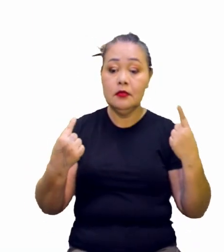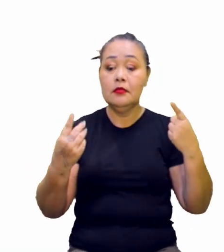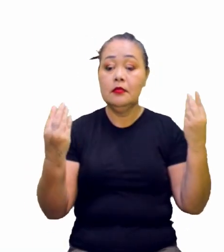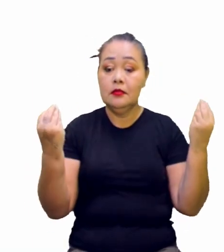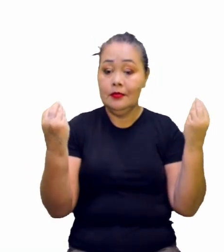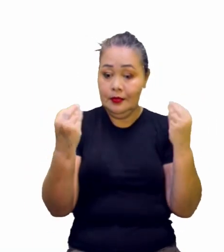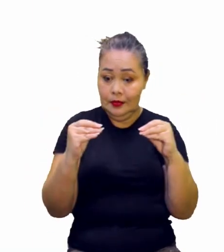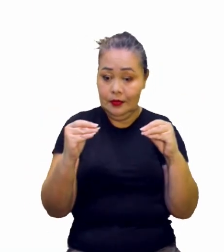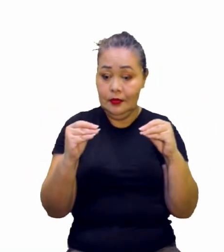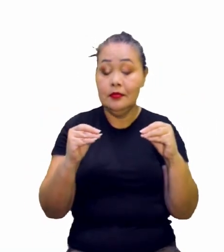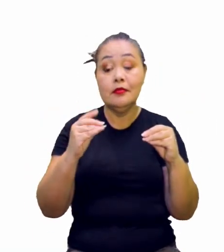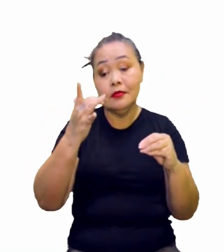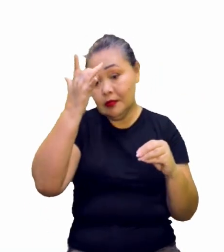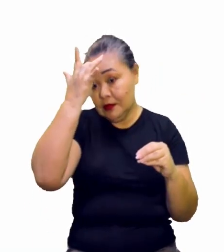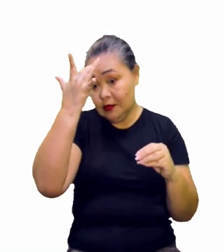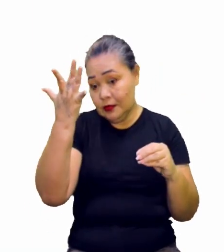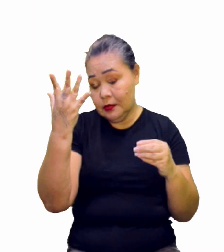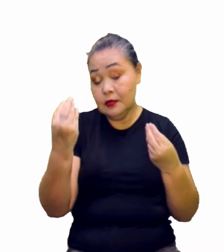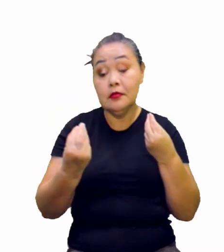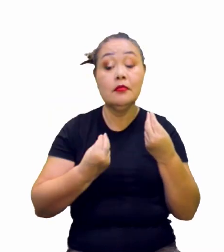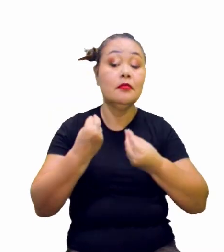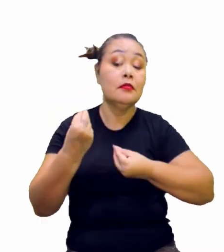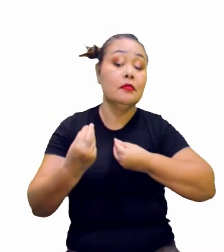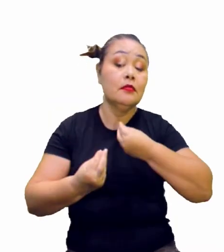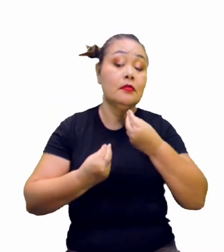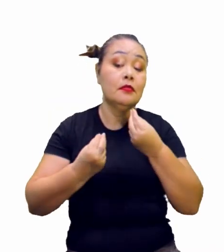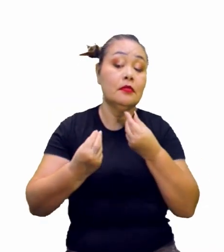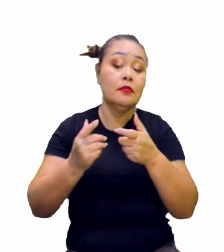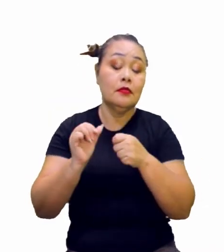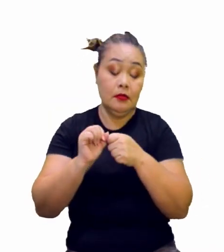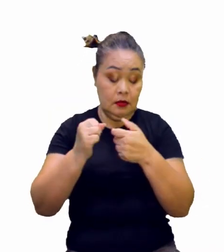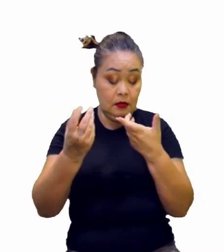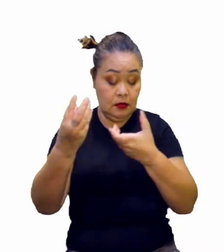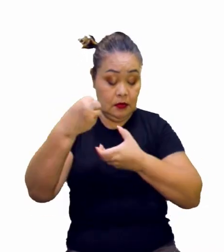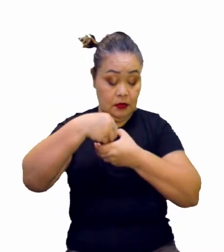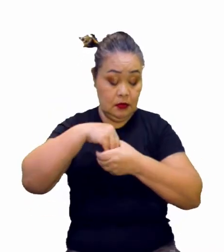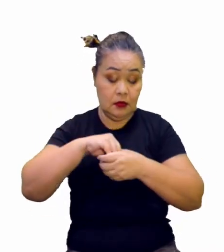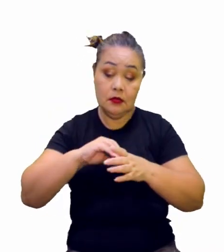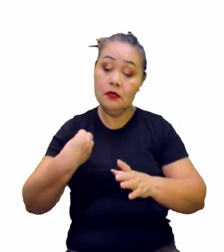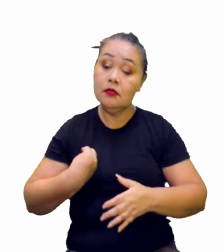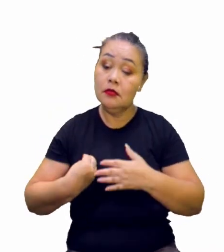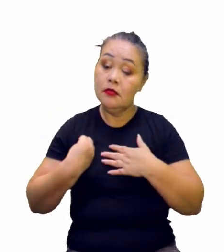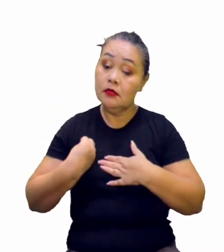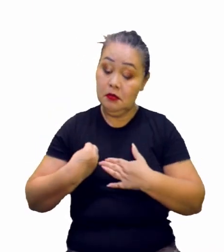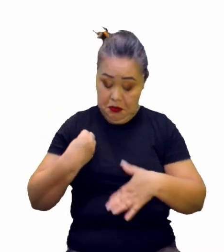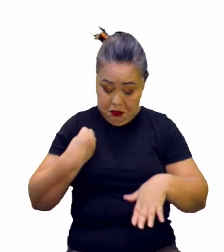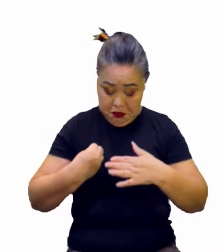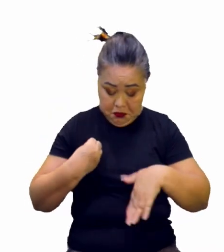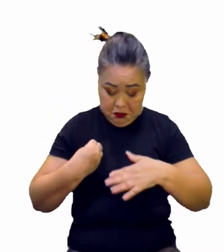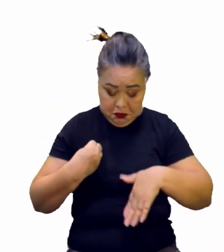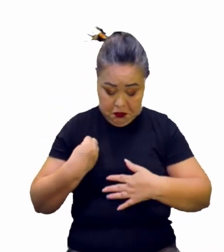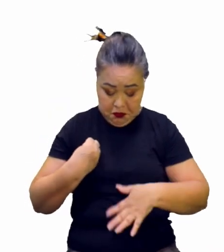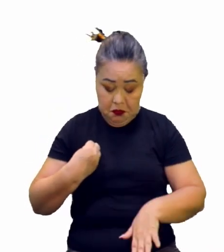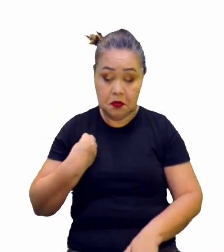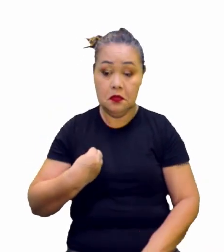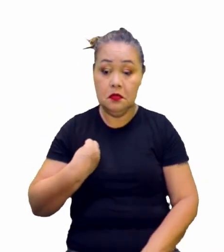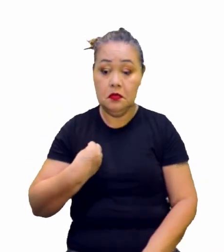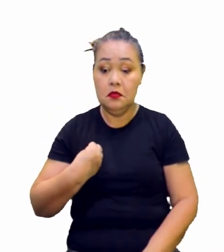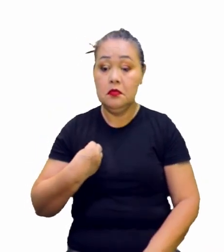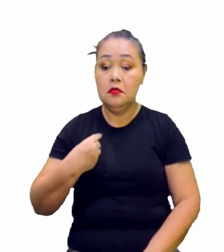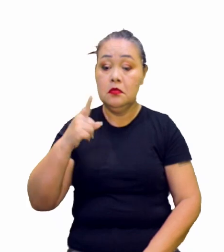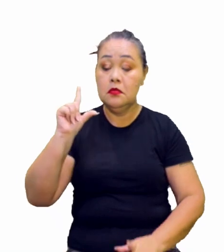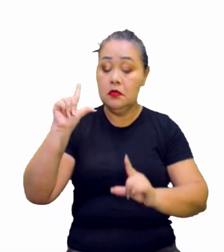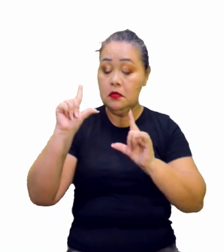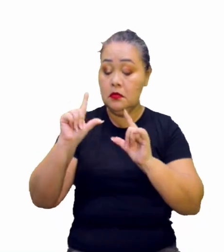a gente entender quando é em um ser vivo, né? Quando ocorre, então, a diminuição